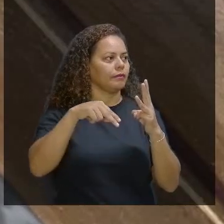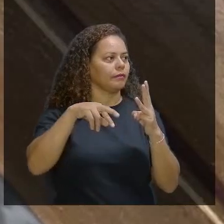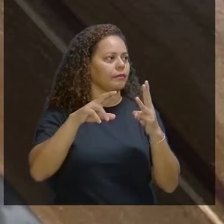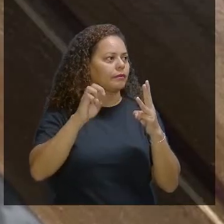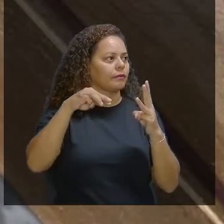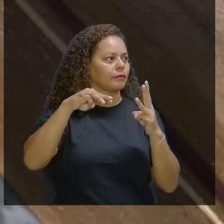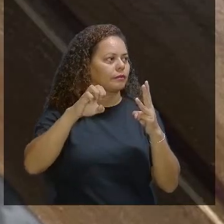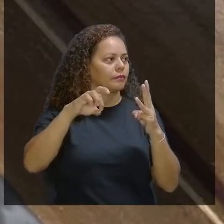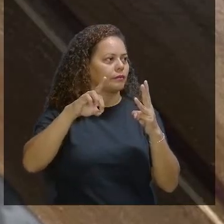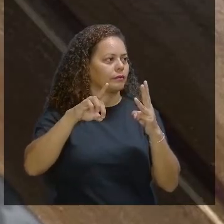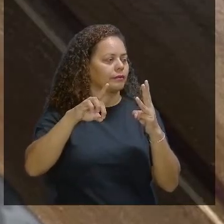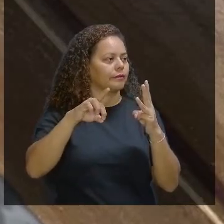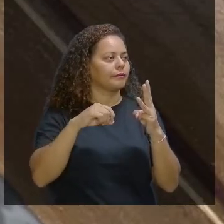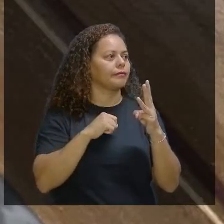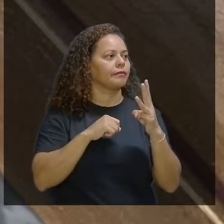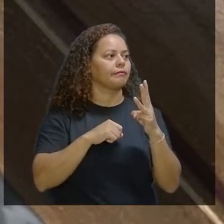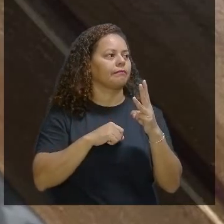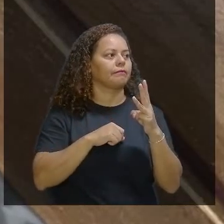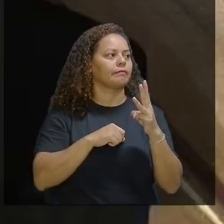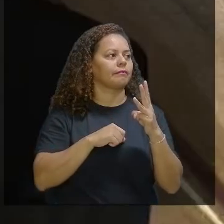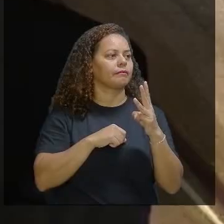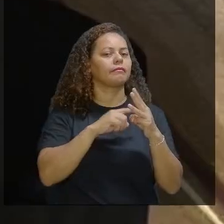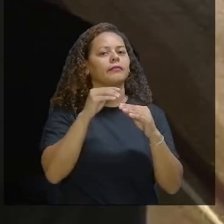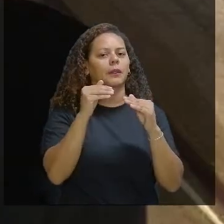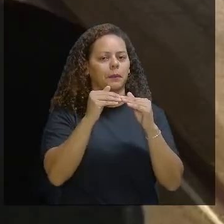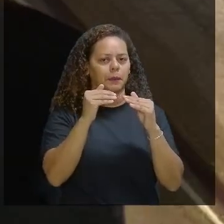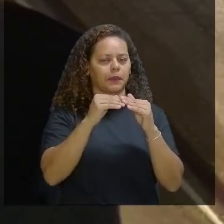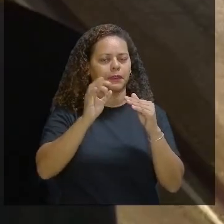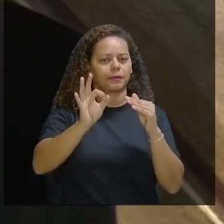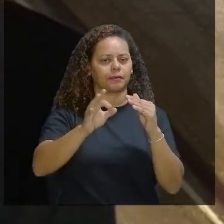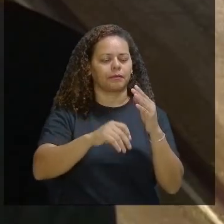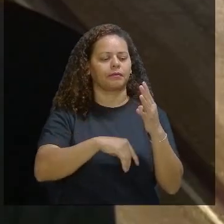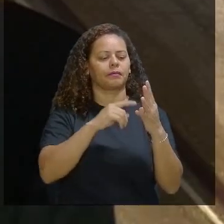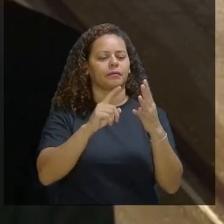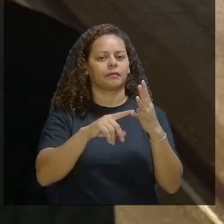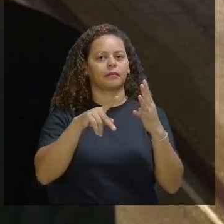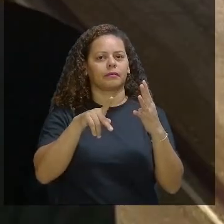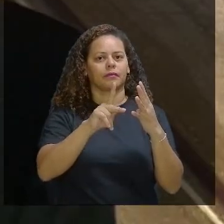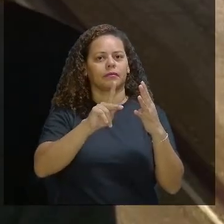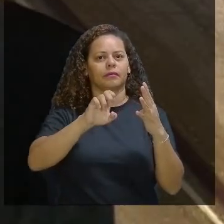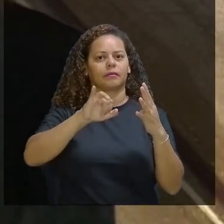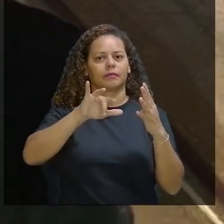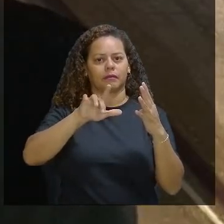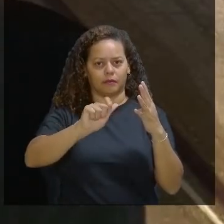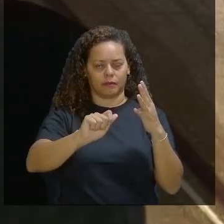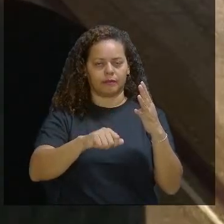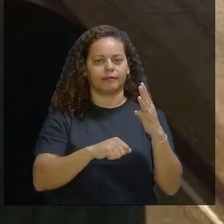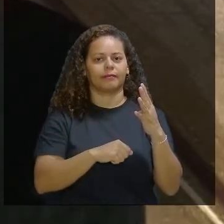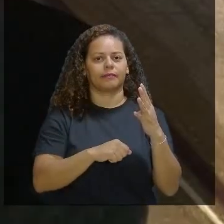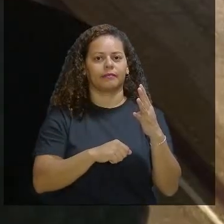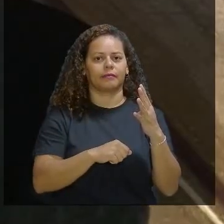Normande Souza? Senhor presidente, eu também acompanho. Juíza Keila Utzig?